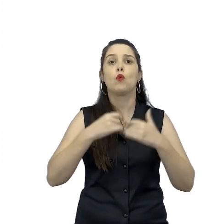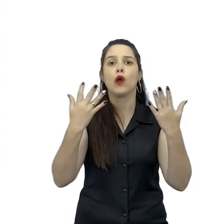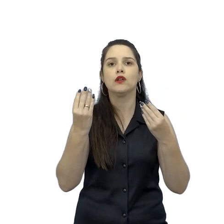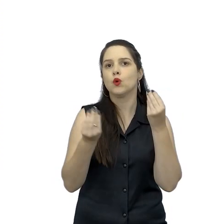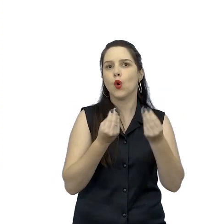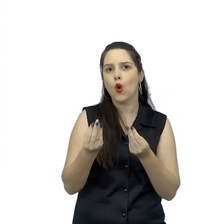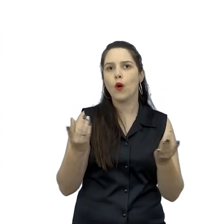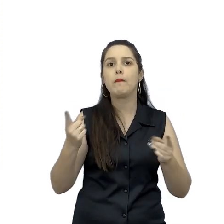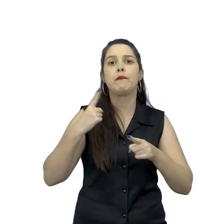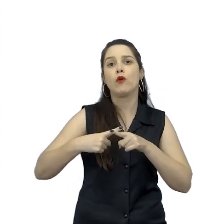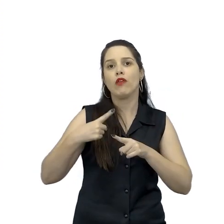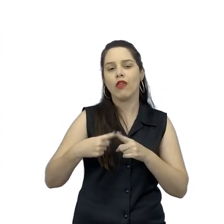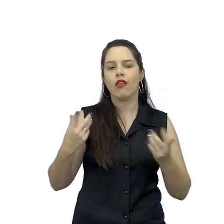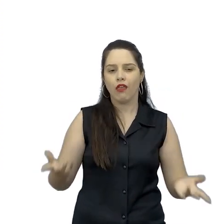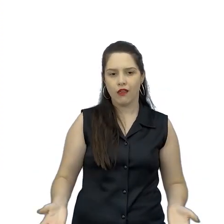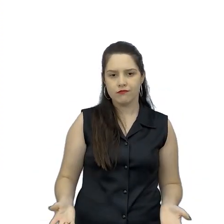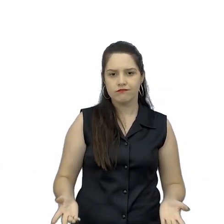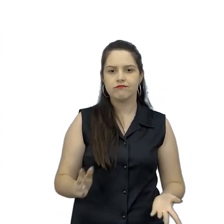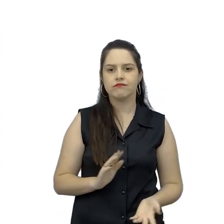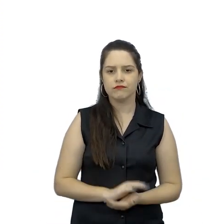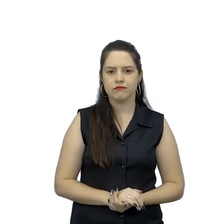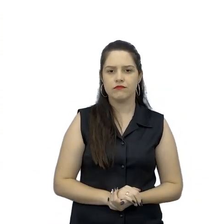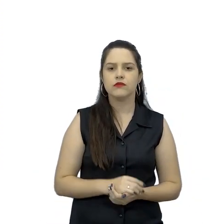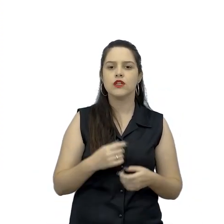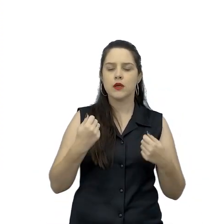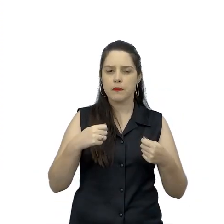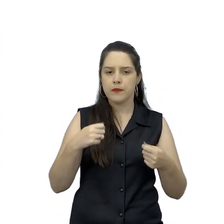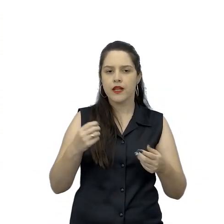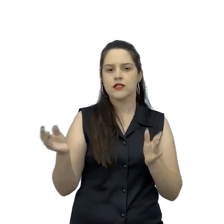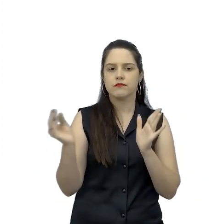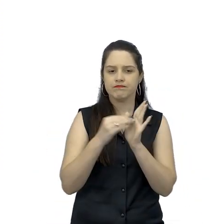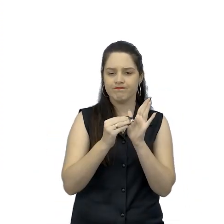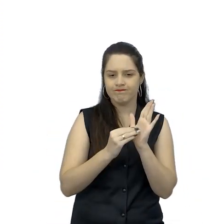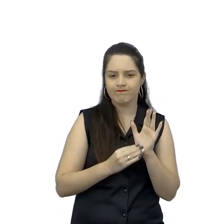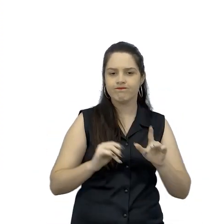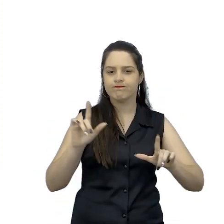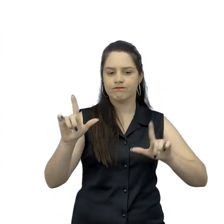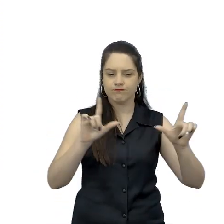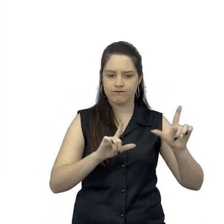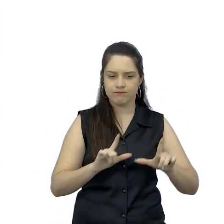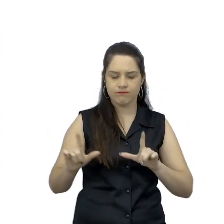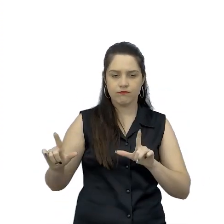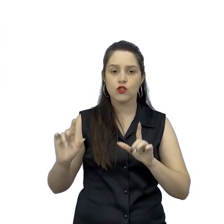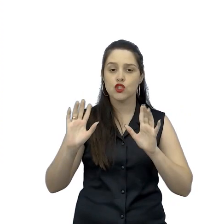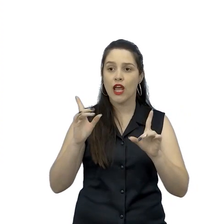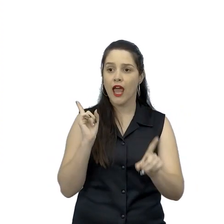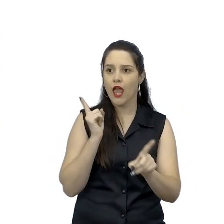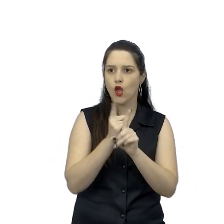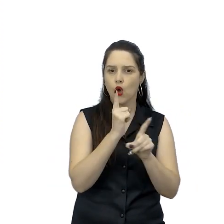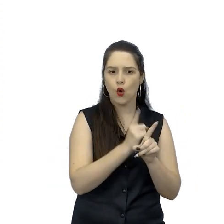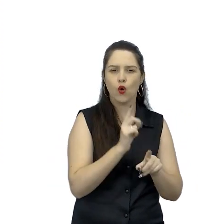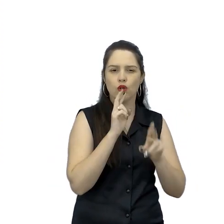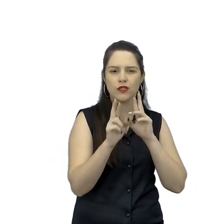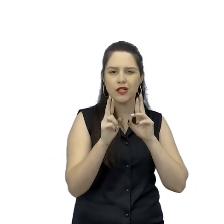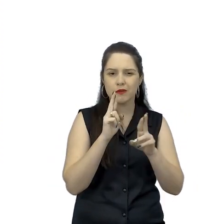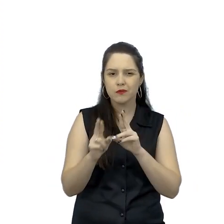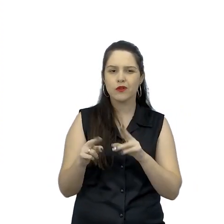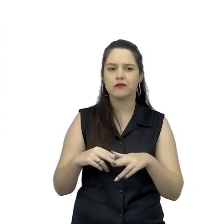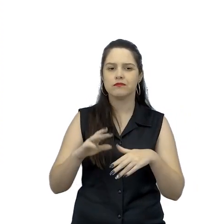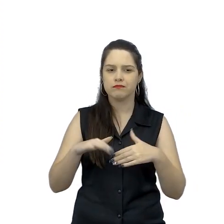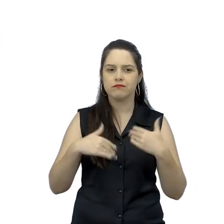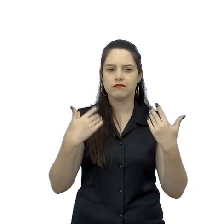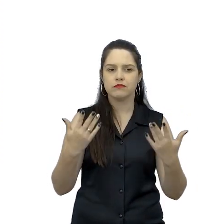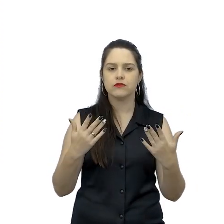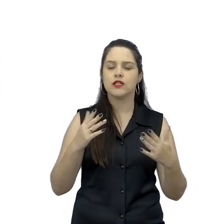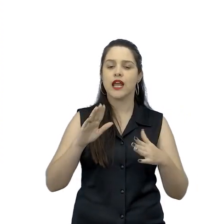como e porquê. Tá? Então, o preenchimento do quadro, ele vai de encontro já com as respostas dadas aí, mais ou menos,